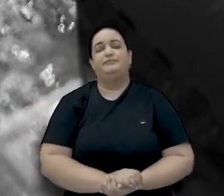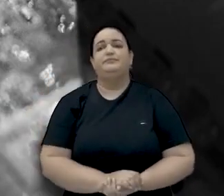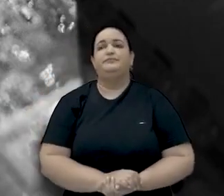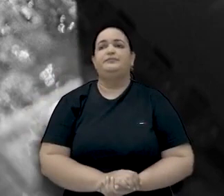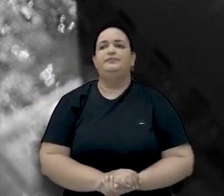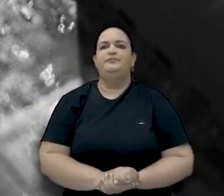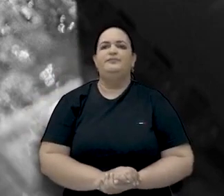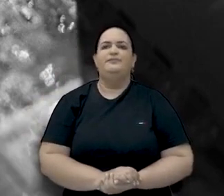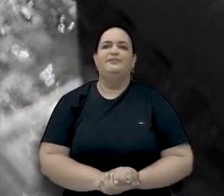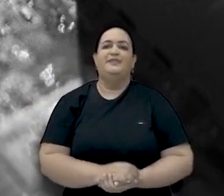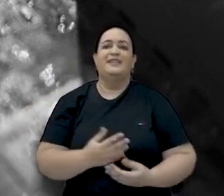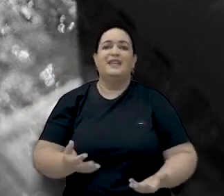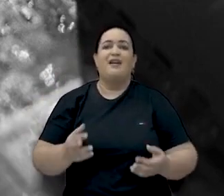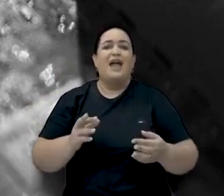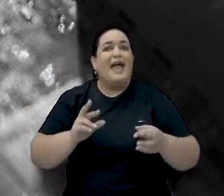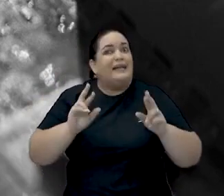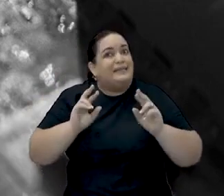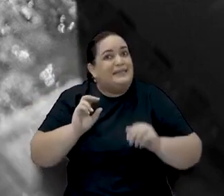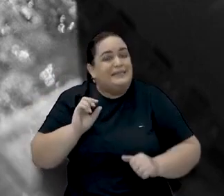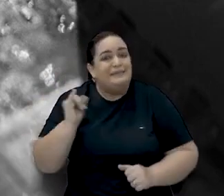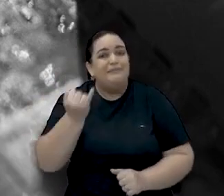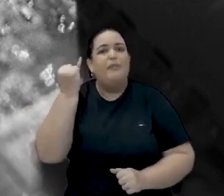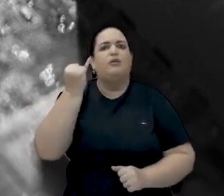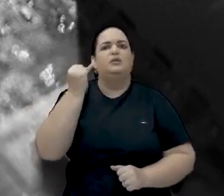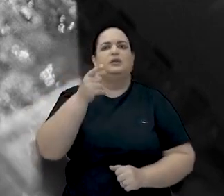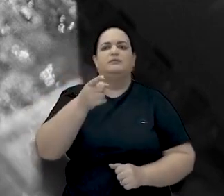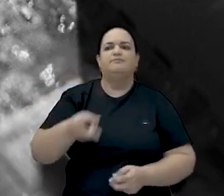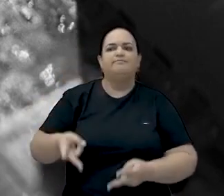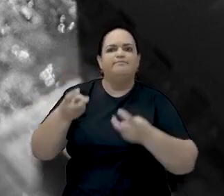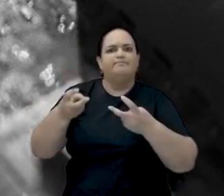E é crucial sempre ficar atento,